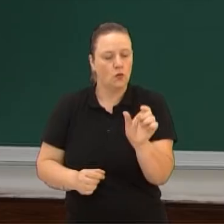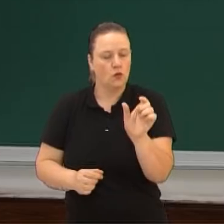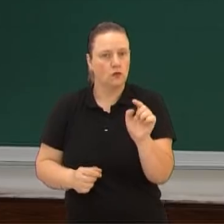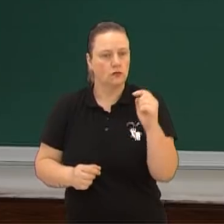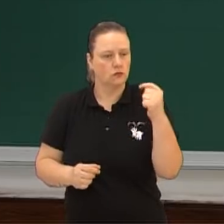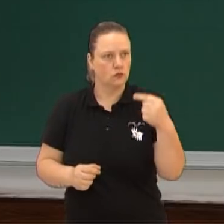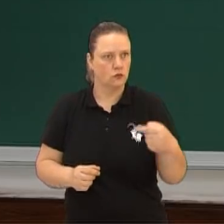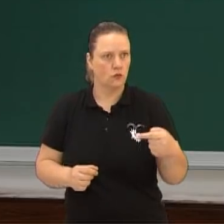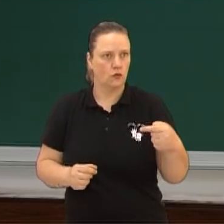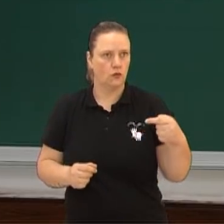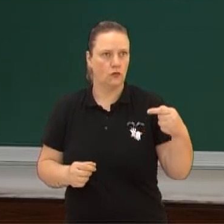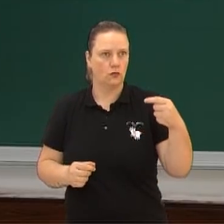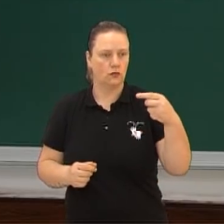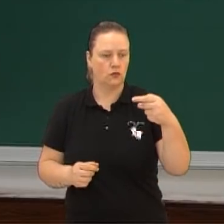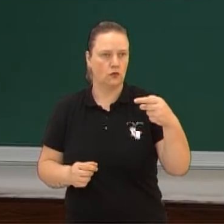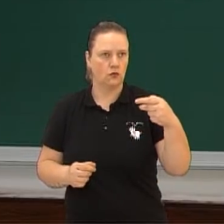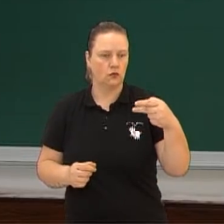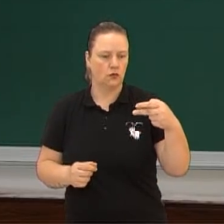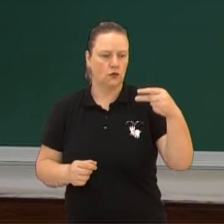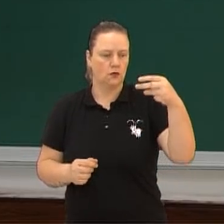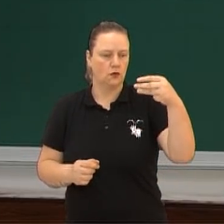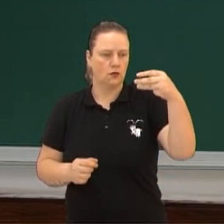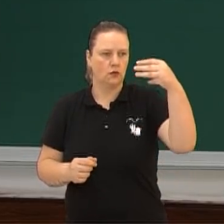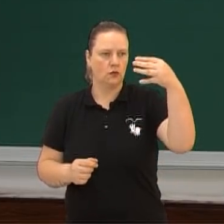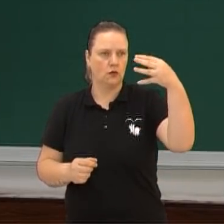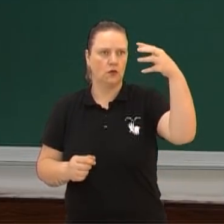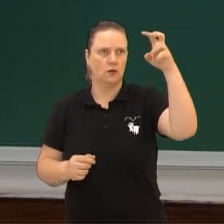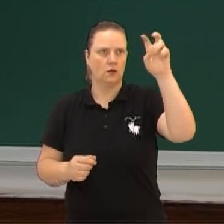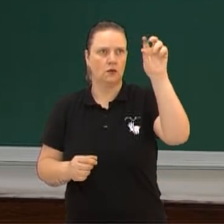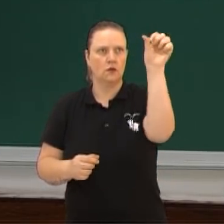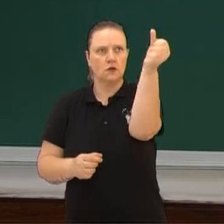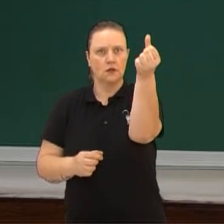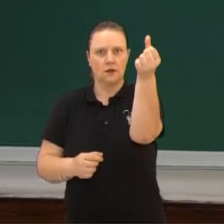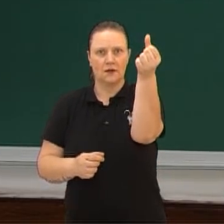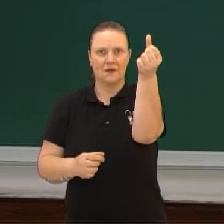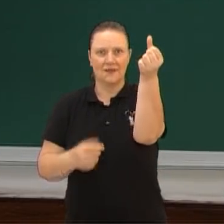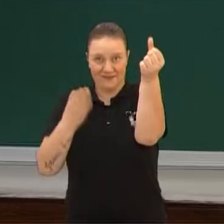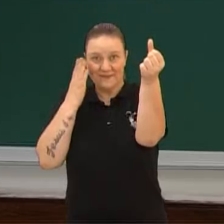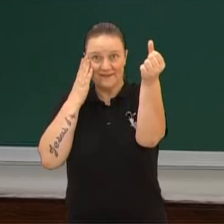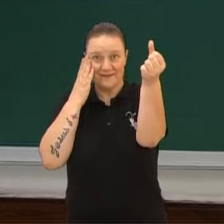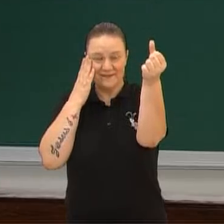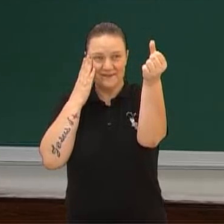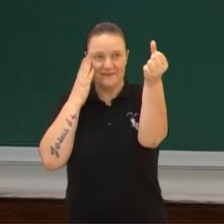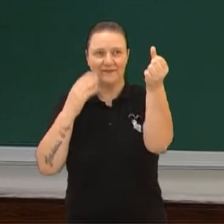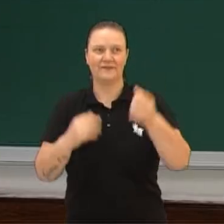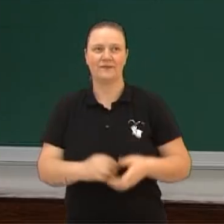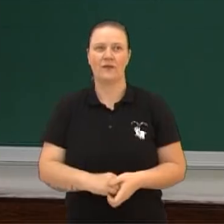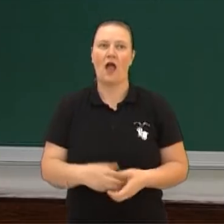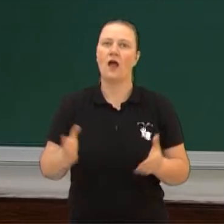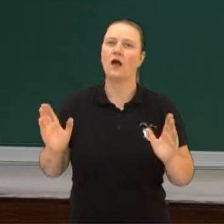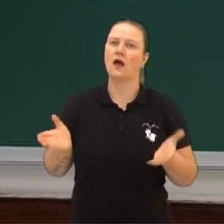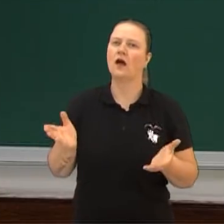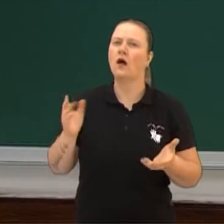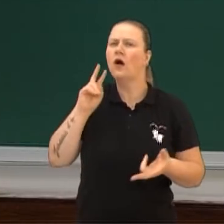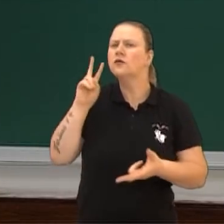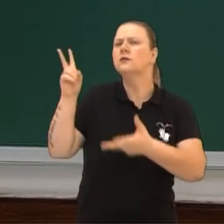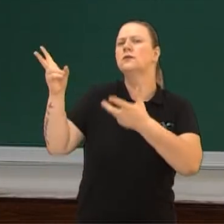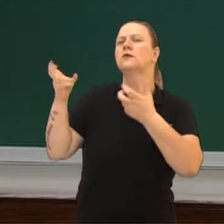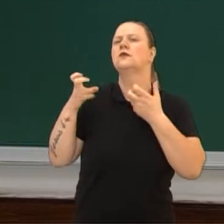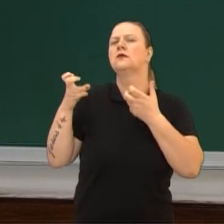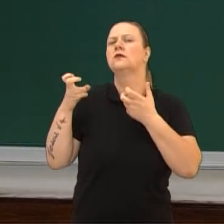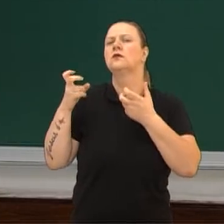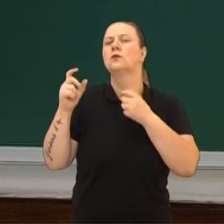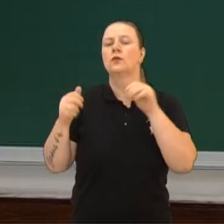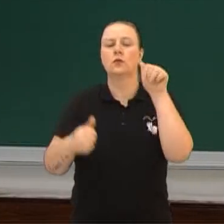no gráfico, olha só, eu tenho lá 1, 2, 3, 4, 5, até o 6, tá vendo? Então, eu olhando para esse gráfico, eu consigo visualizar